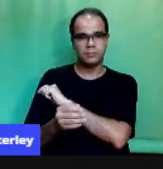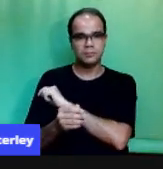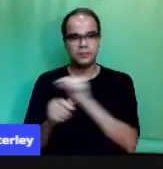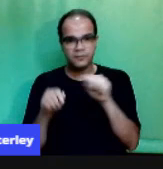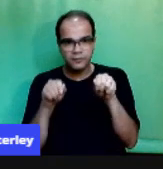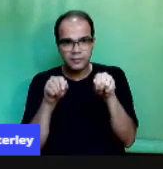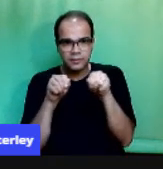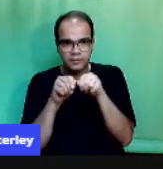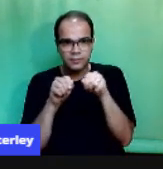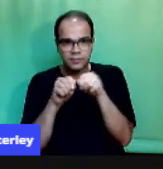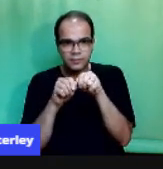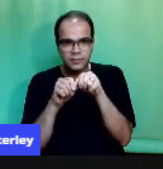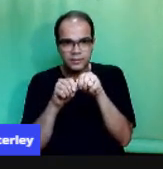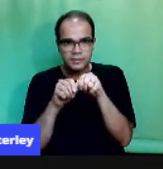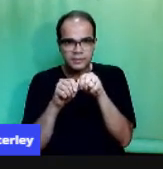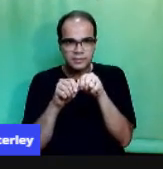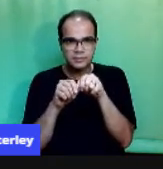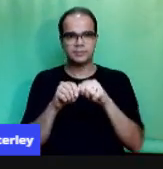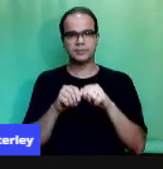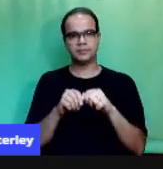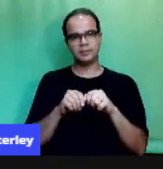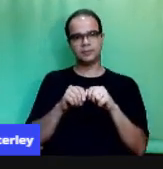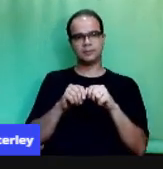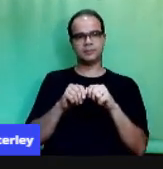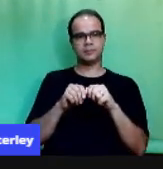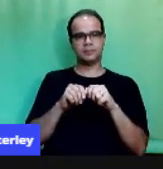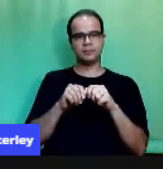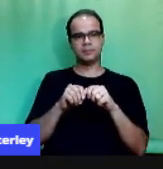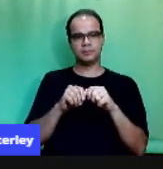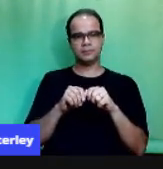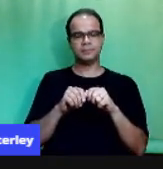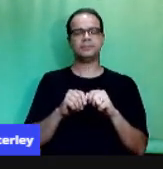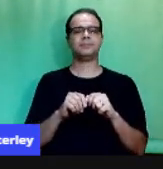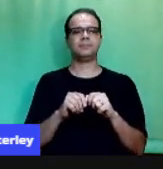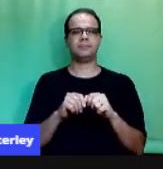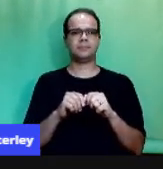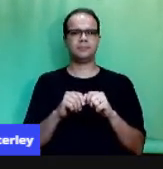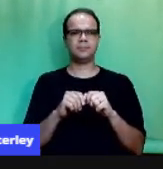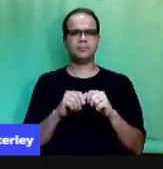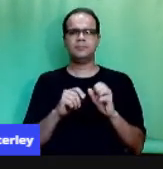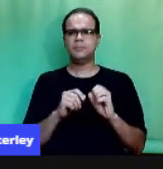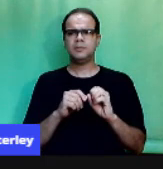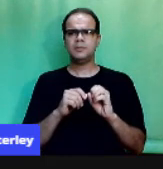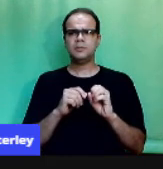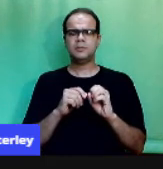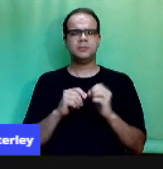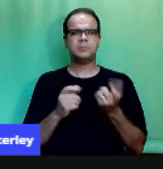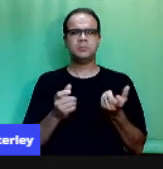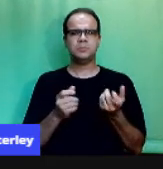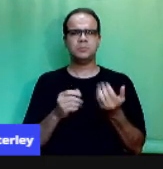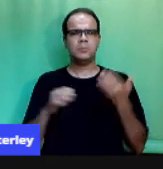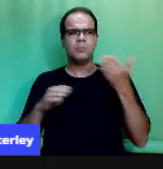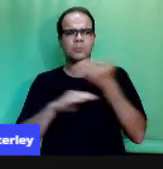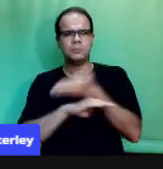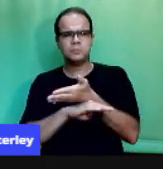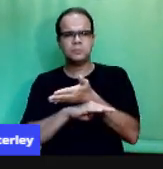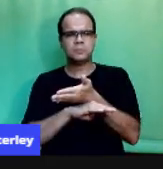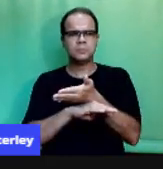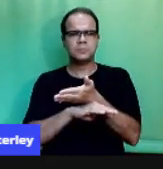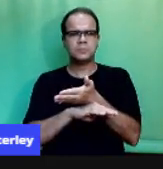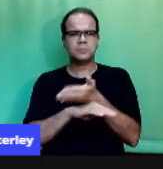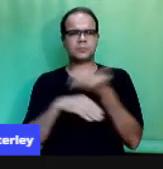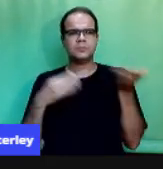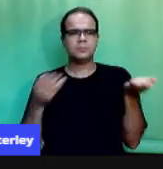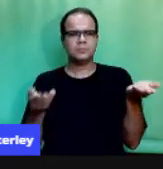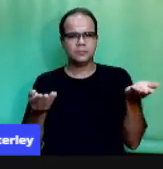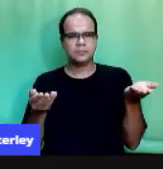né, para que nós possamos acessar esse espaço virtual. Nós temos que